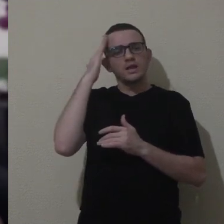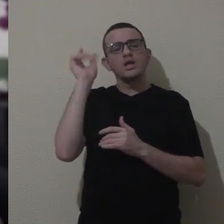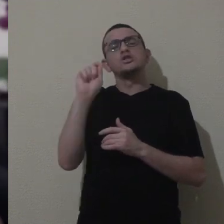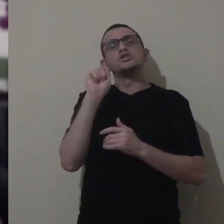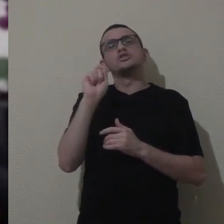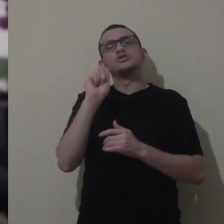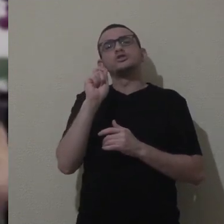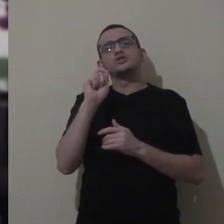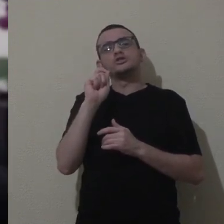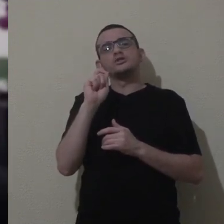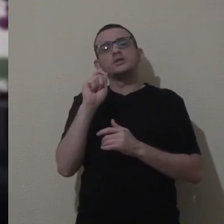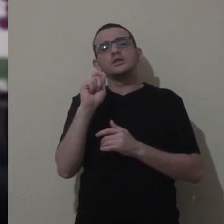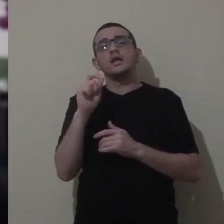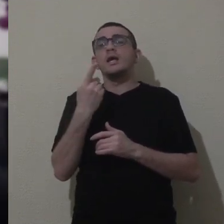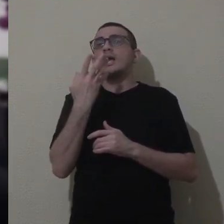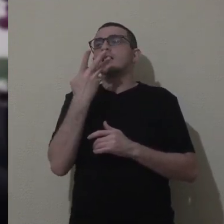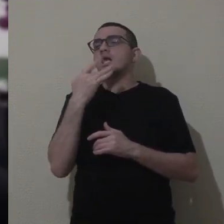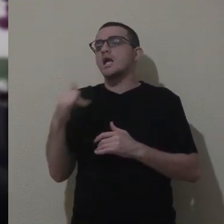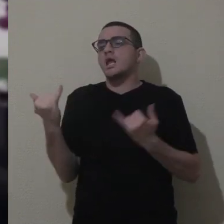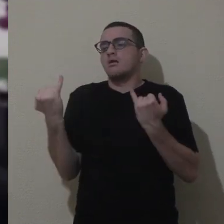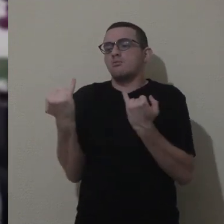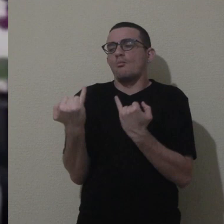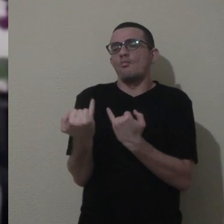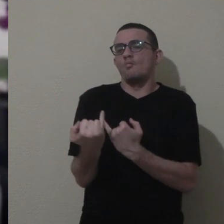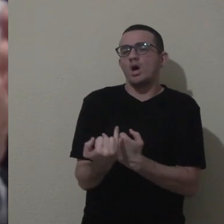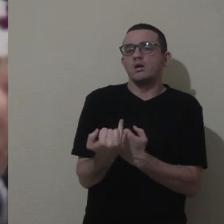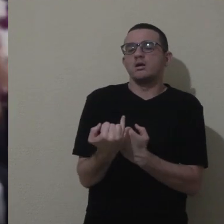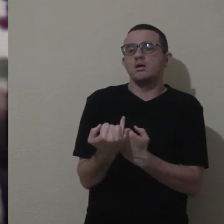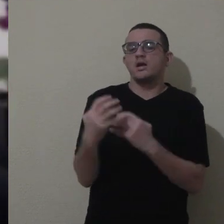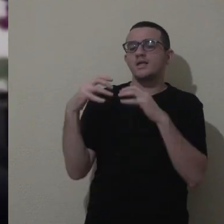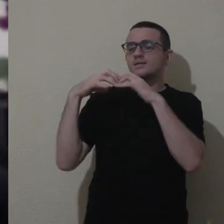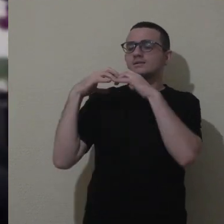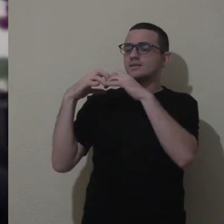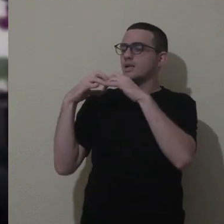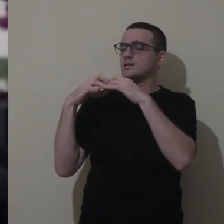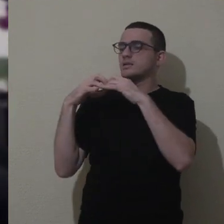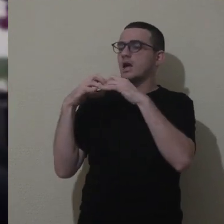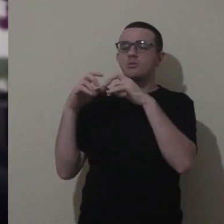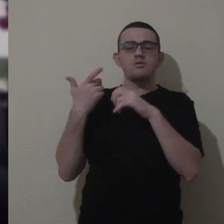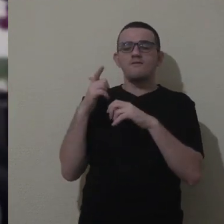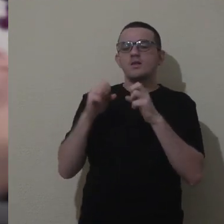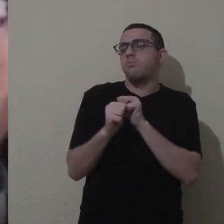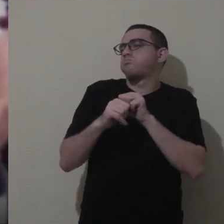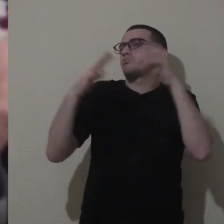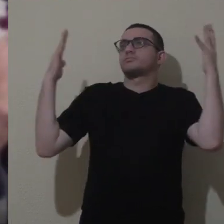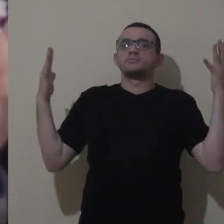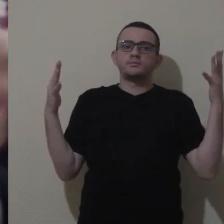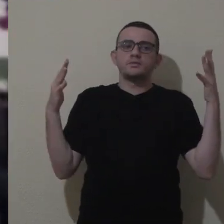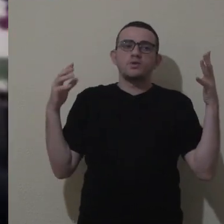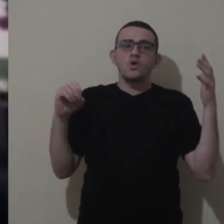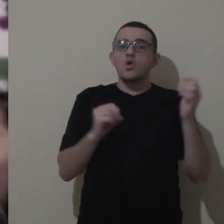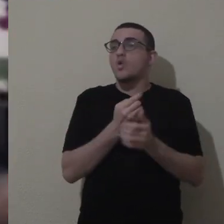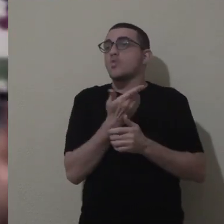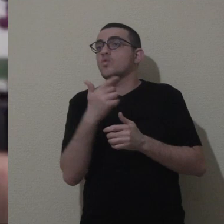de que se essa criança tiver desnutrição, né, esse cérebro não vai ter esse boom, ou